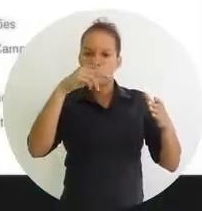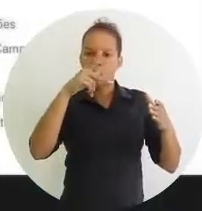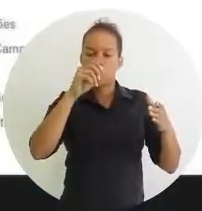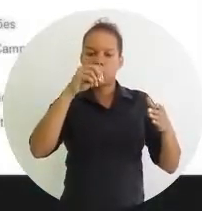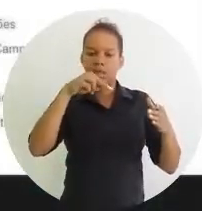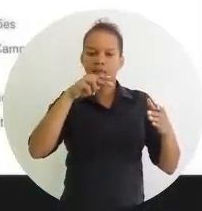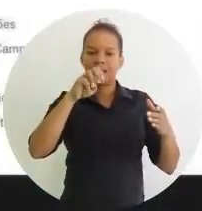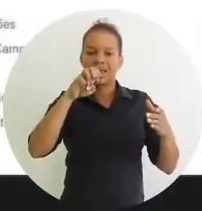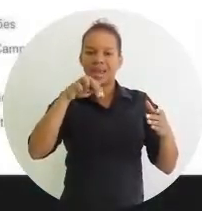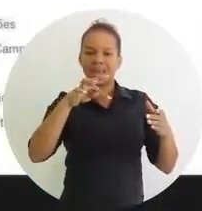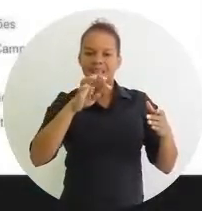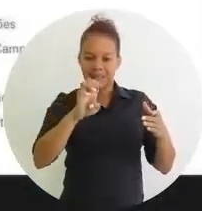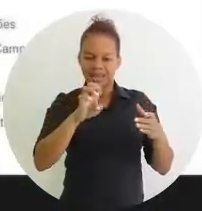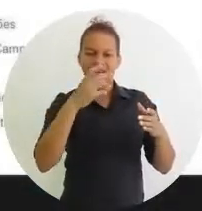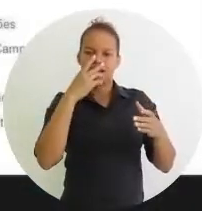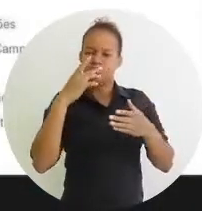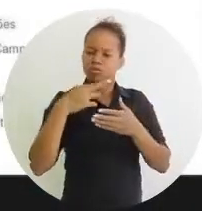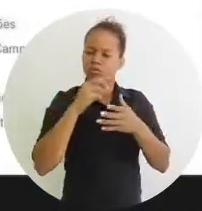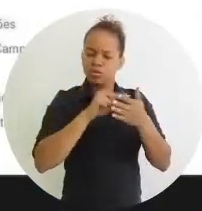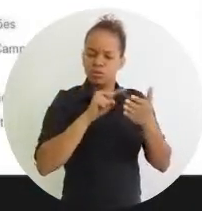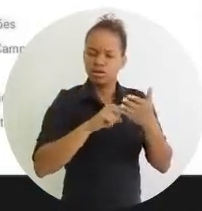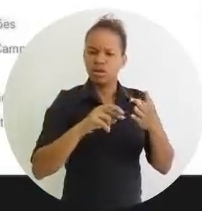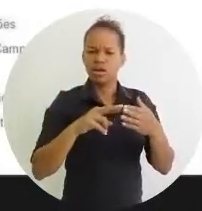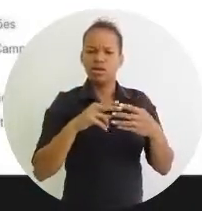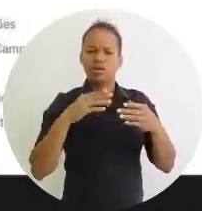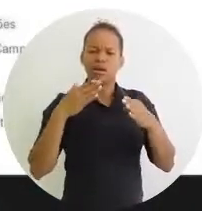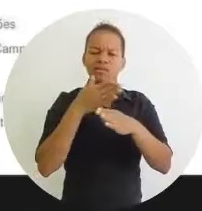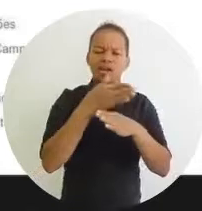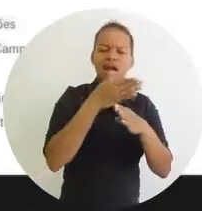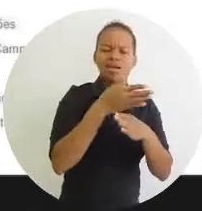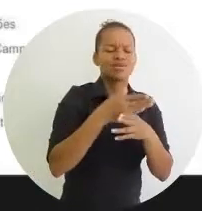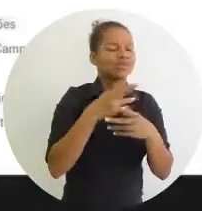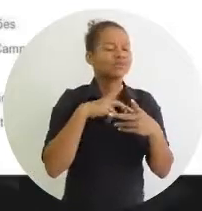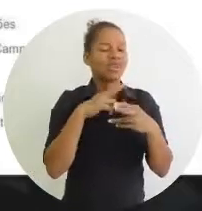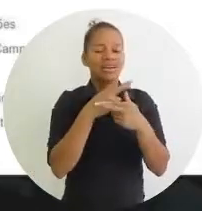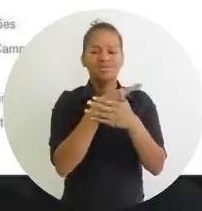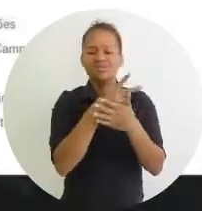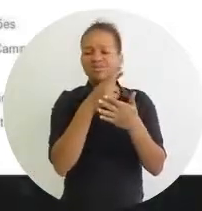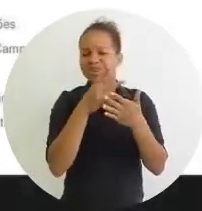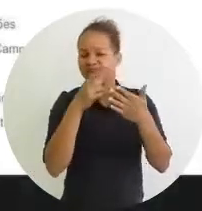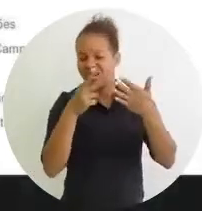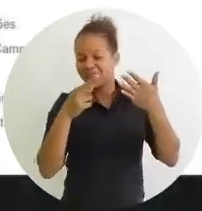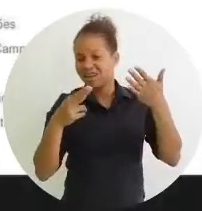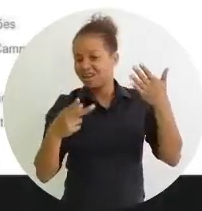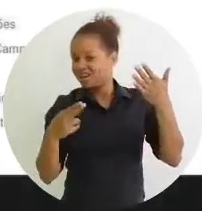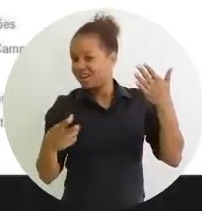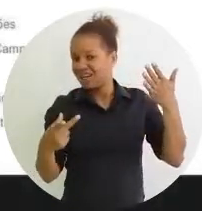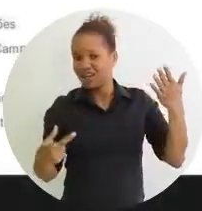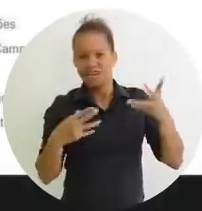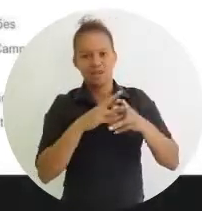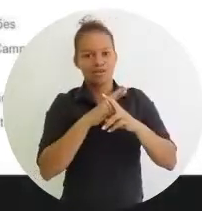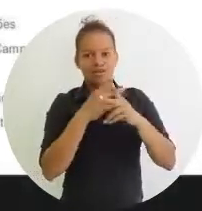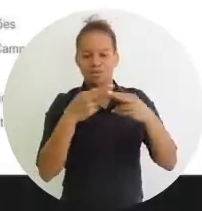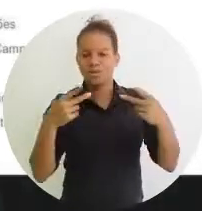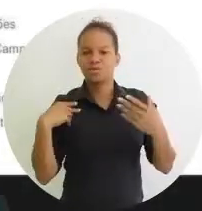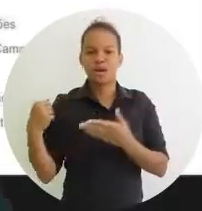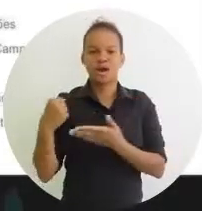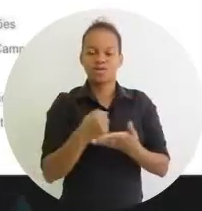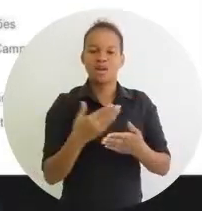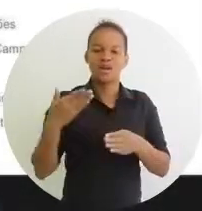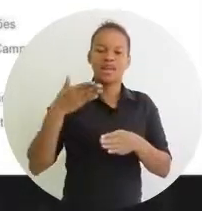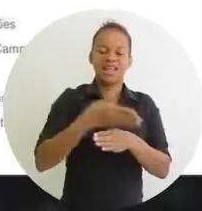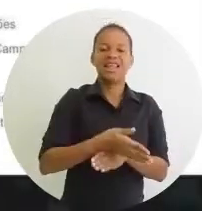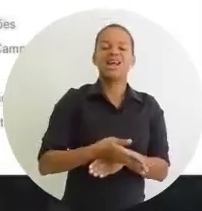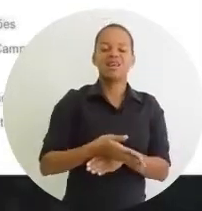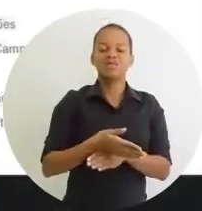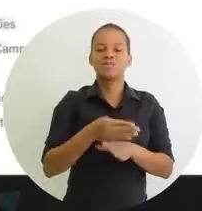menu drop-down, grupo de botões, navegações, você vai ter diversos componentes, diversas formas de navegação, diversas formas